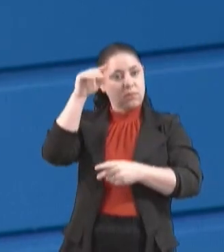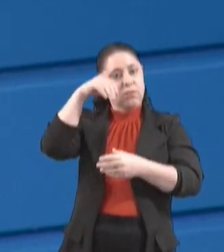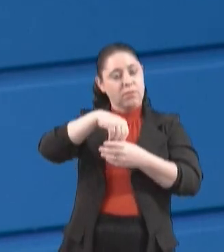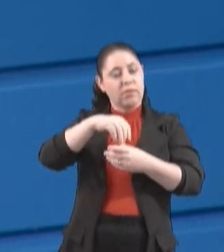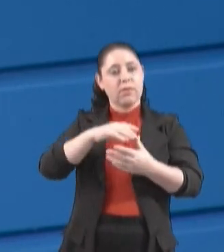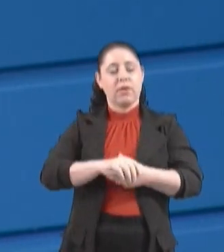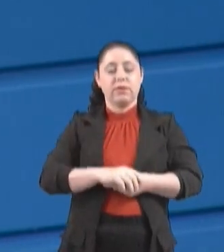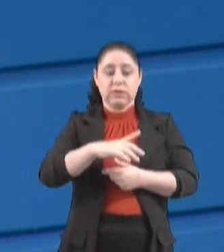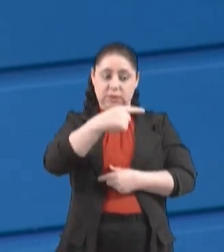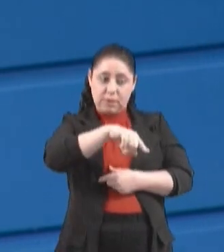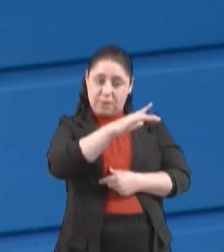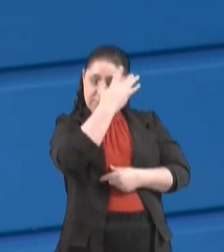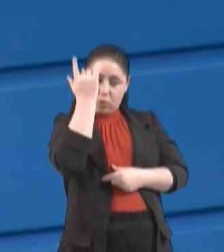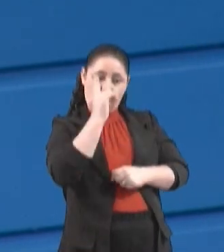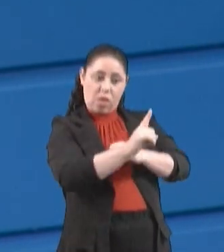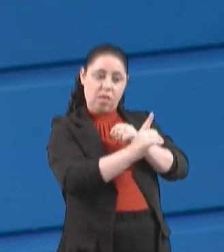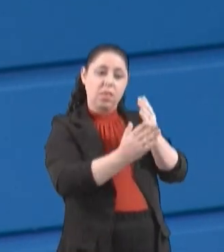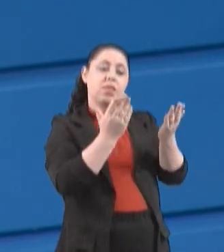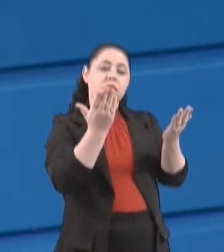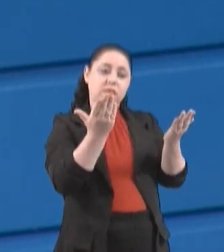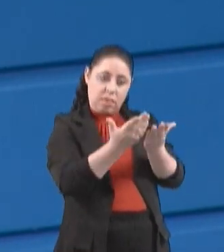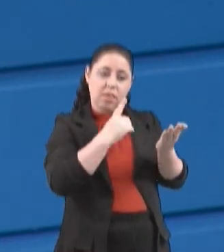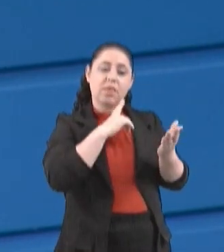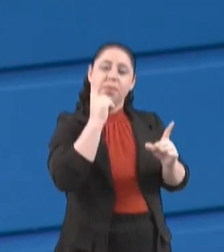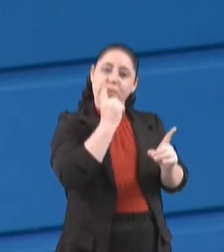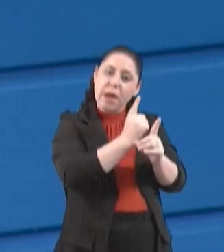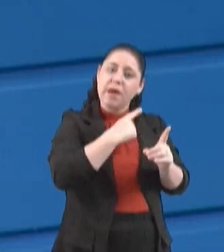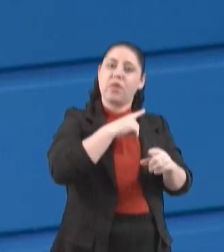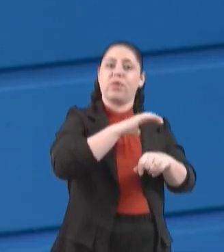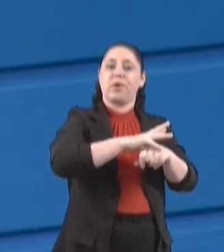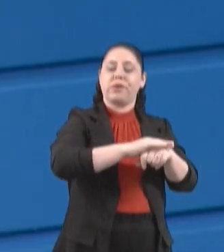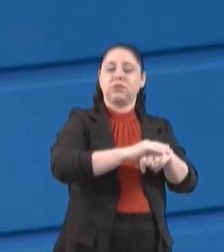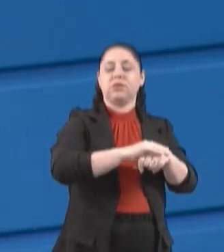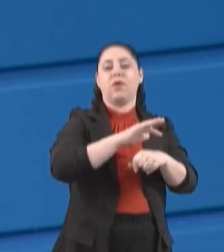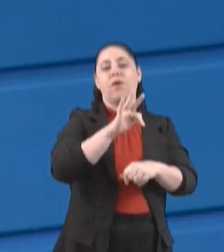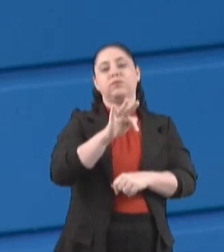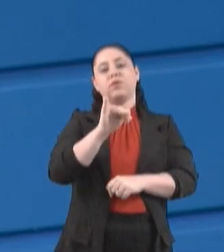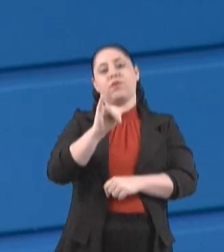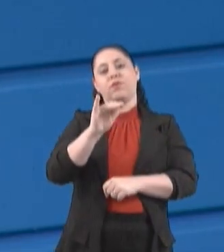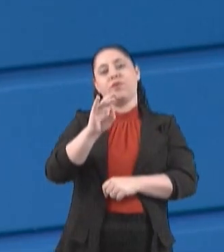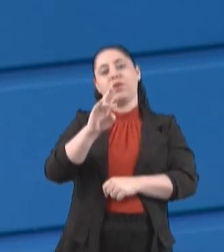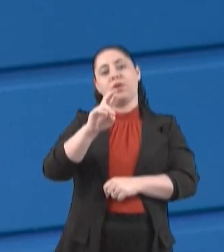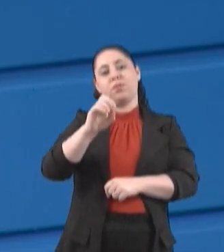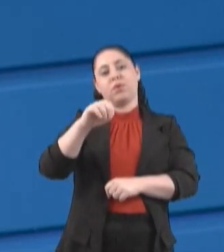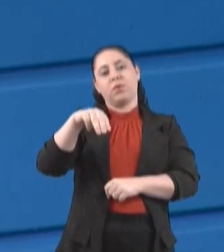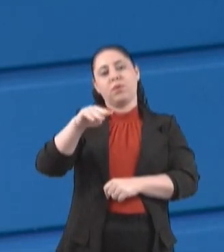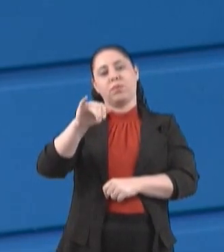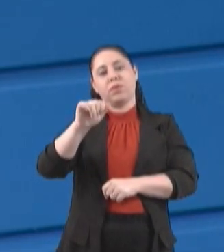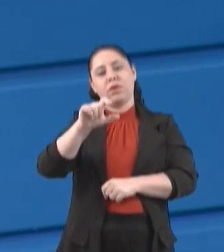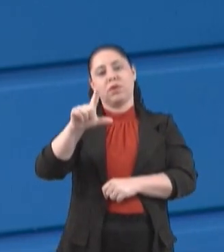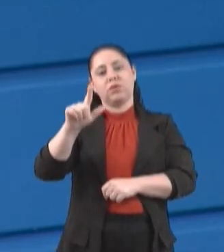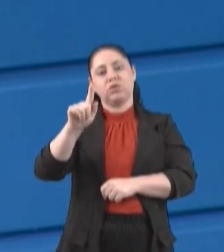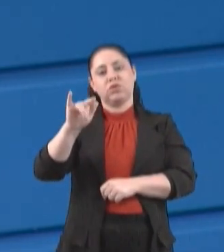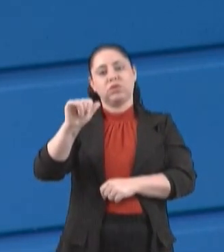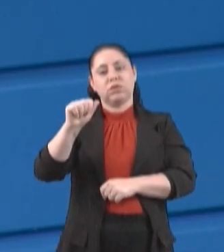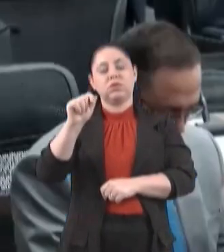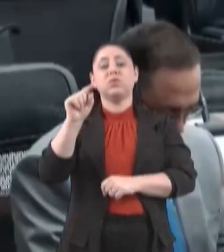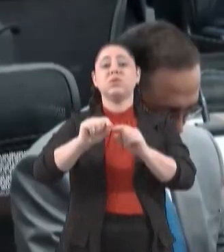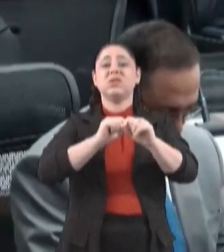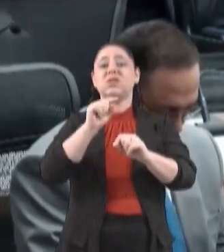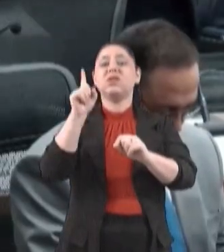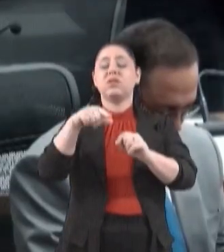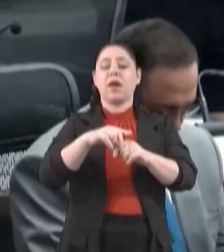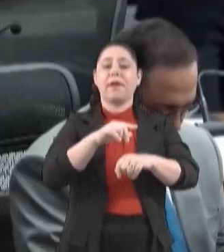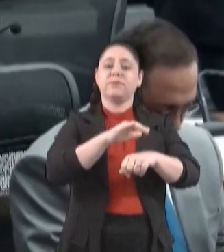Fica assegurado às pessoas diagnosticadas com fibromialgia o direito de utilizar as vagas de estacionamento preferenciais